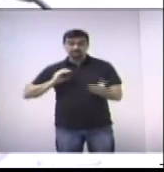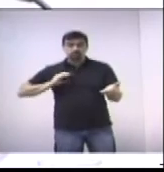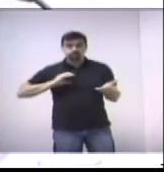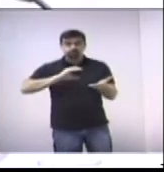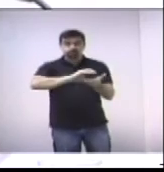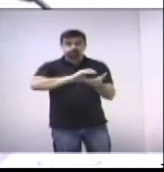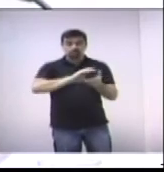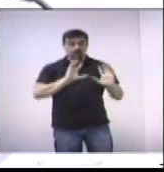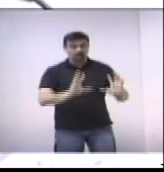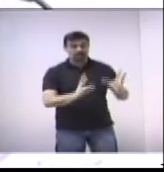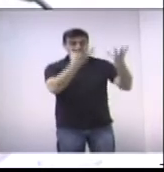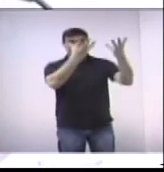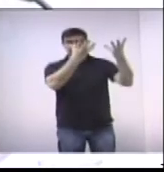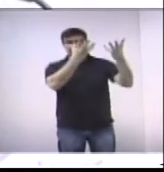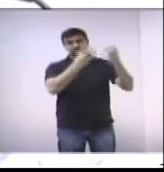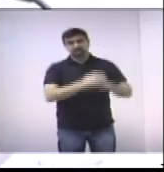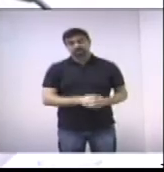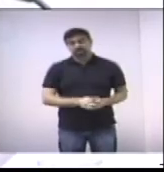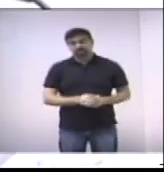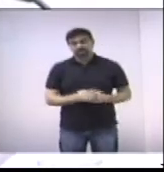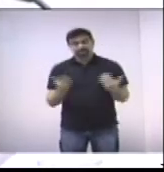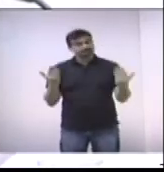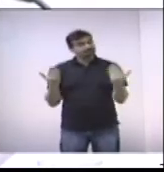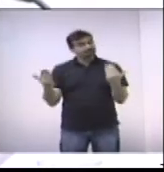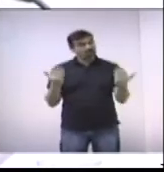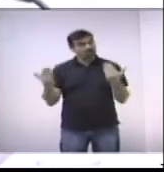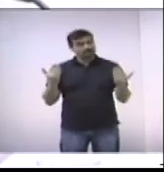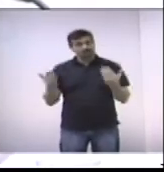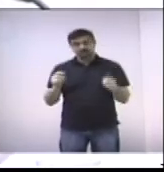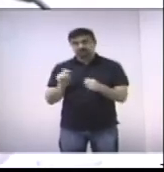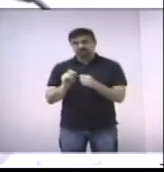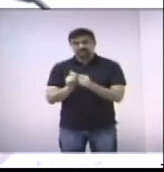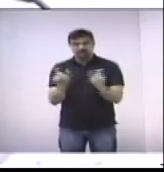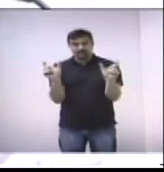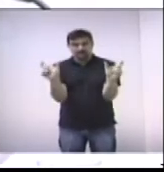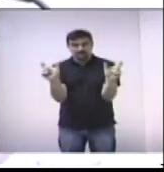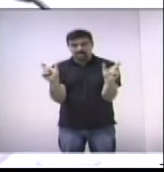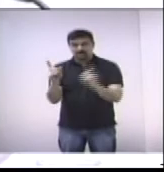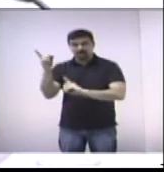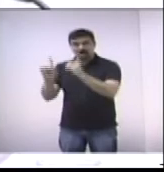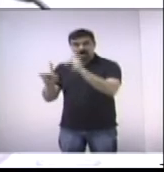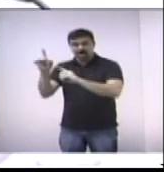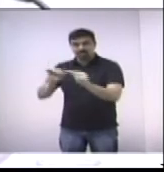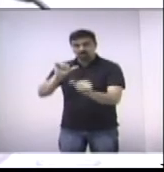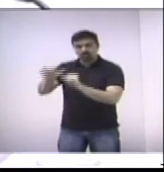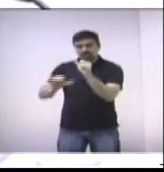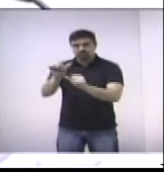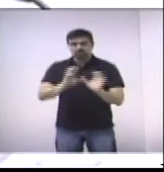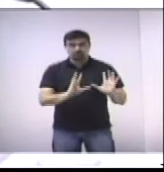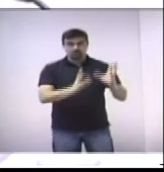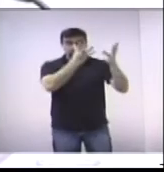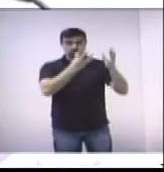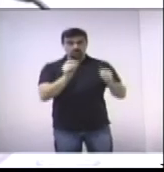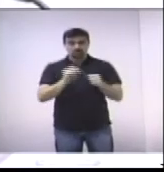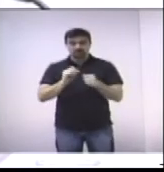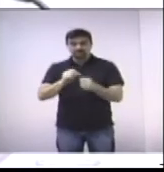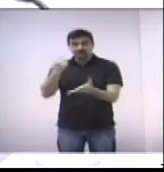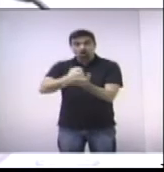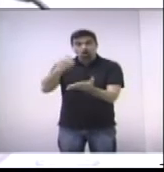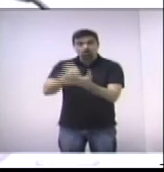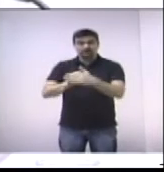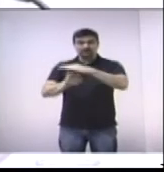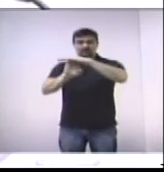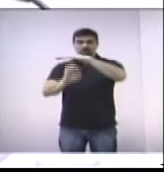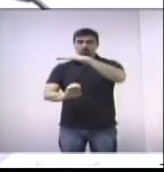na realização de uma atração análoga a ser realizada por empresa privada que, contratada por procedimento legalmente